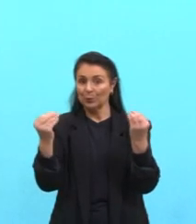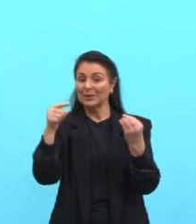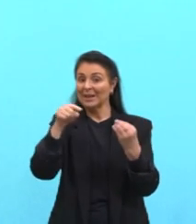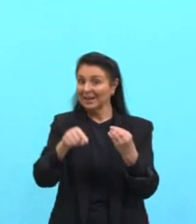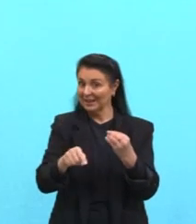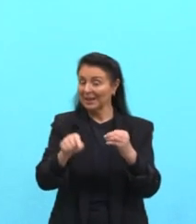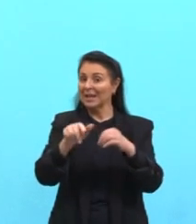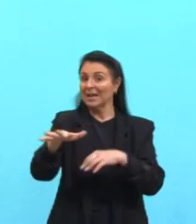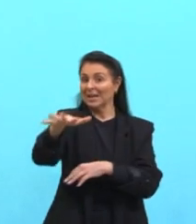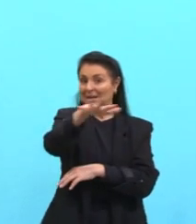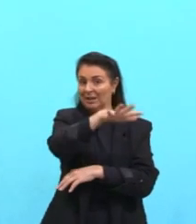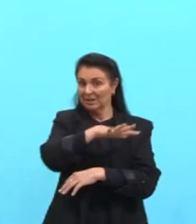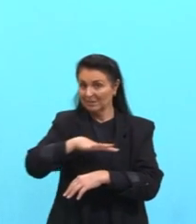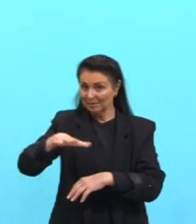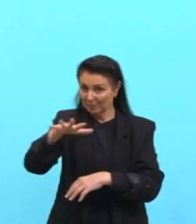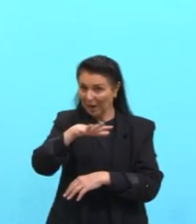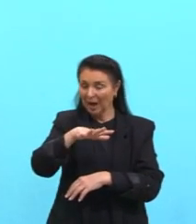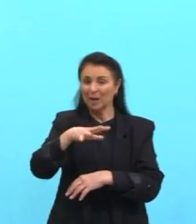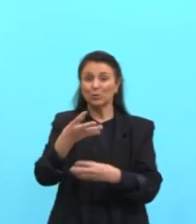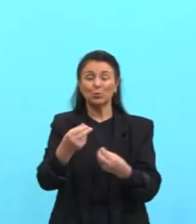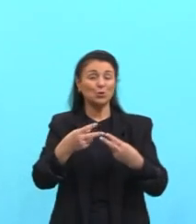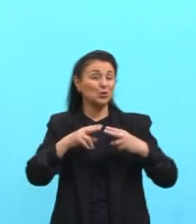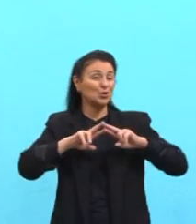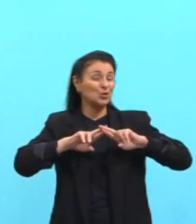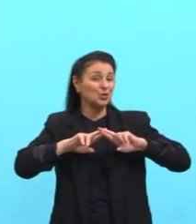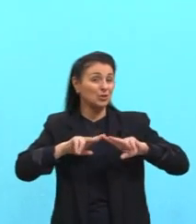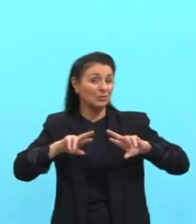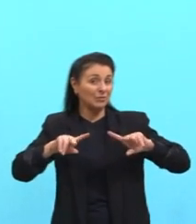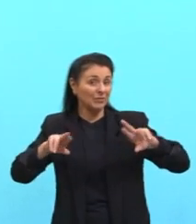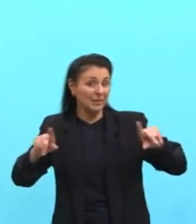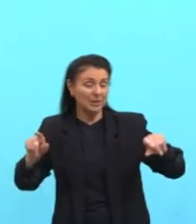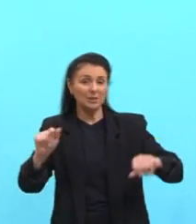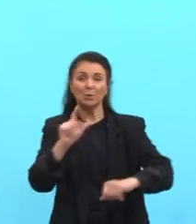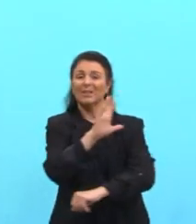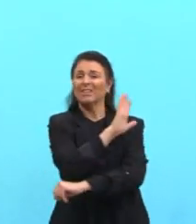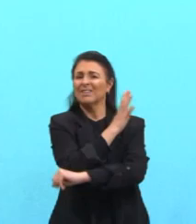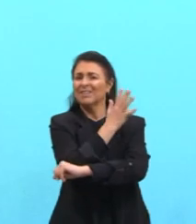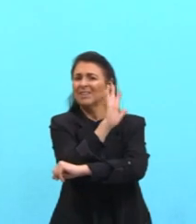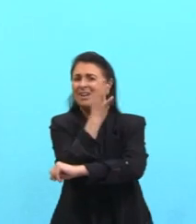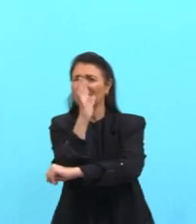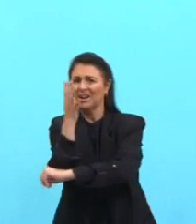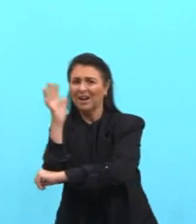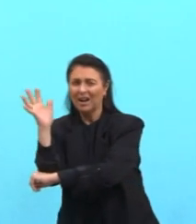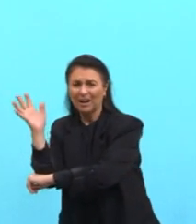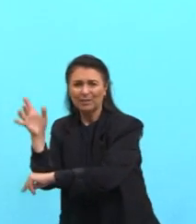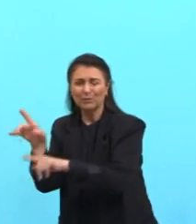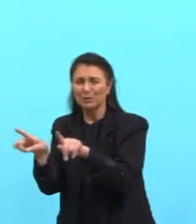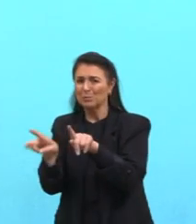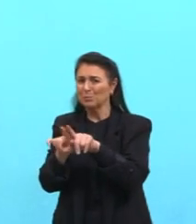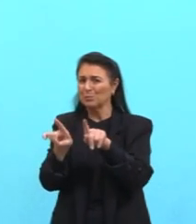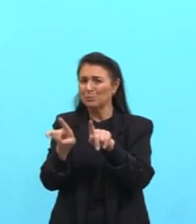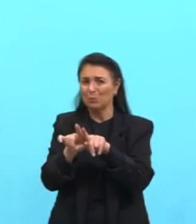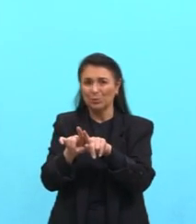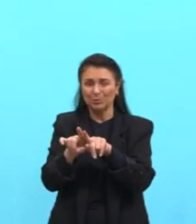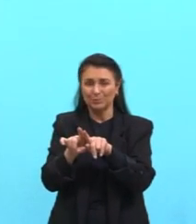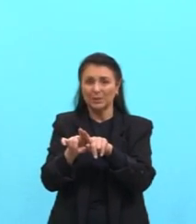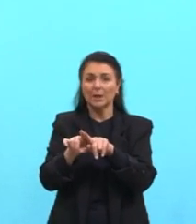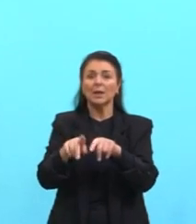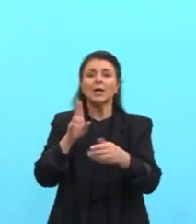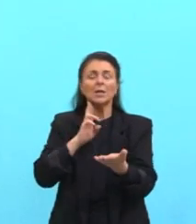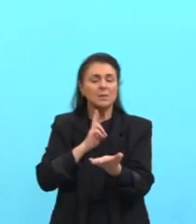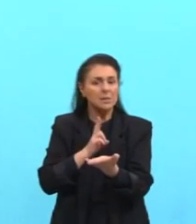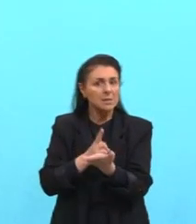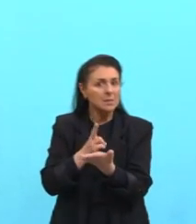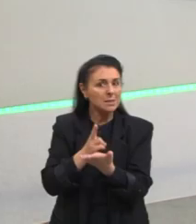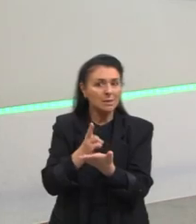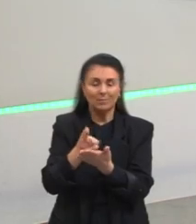bastante heterogênea isso quer dizer que tem bastante formação de árvores formação estrato arbóreo tá agonizado é perenes